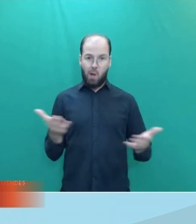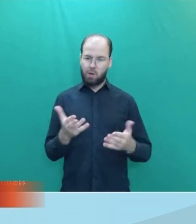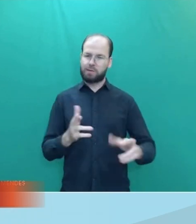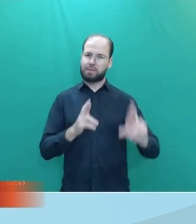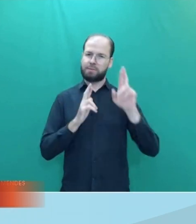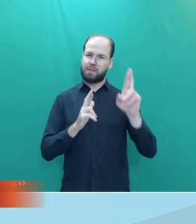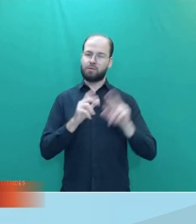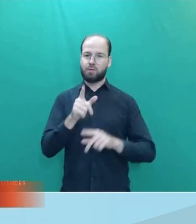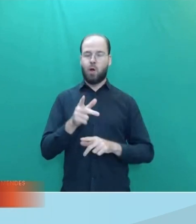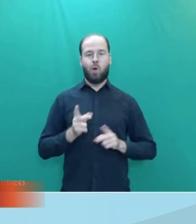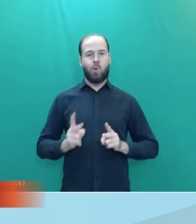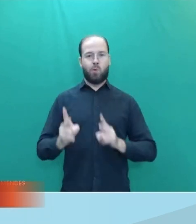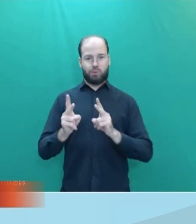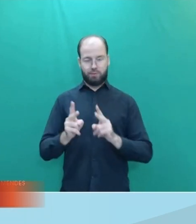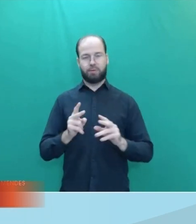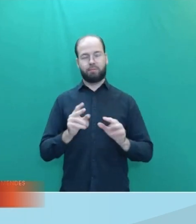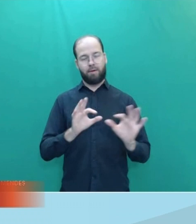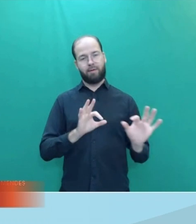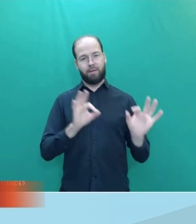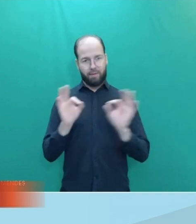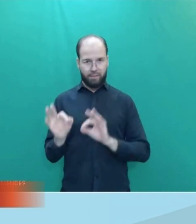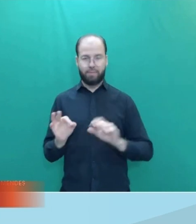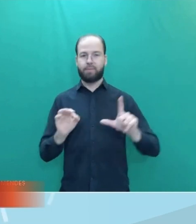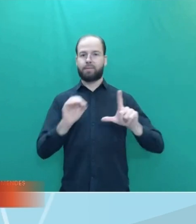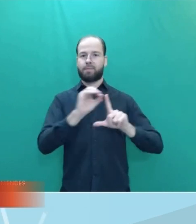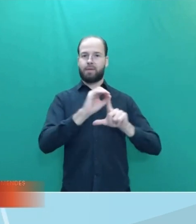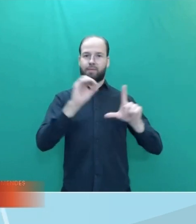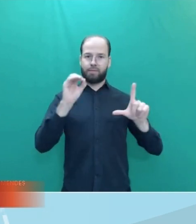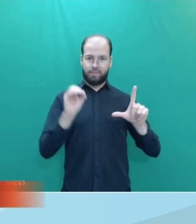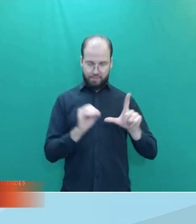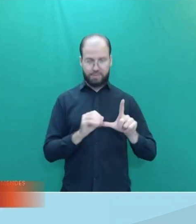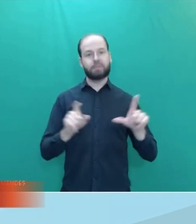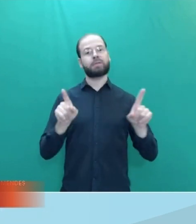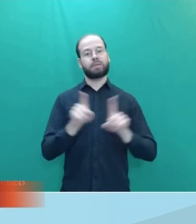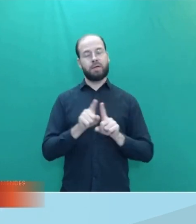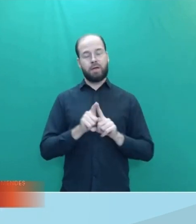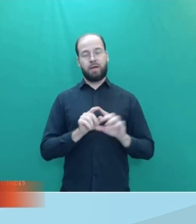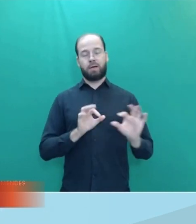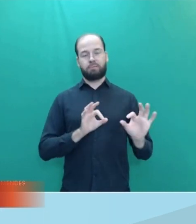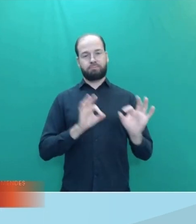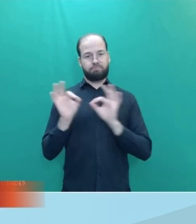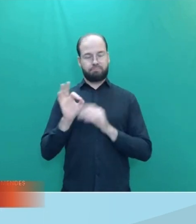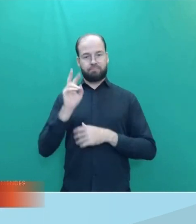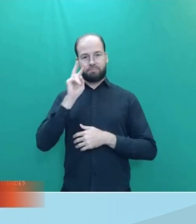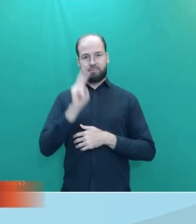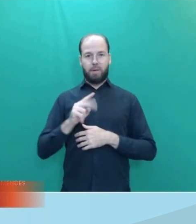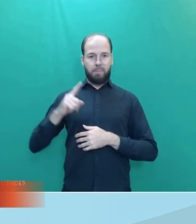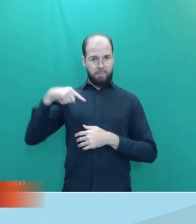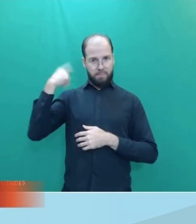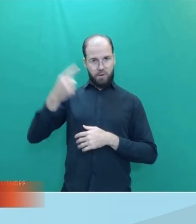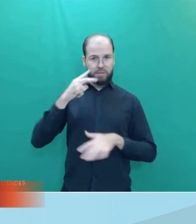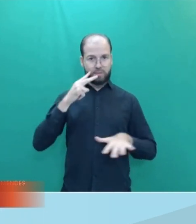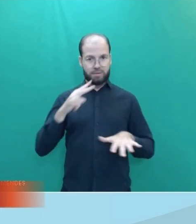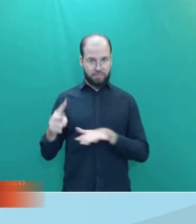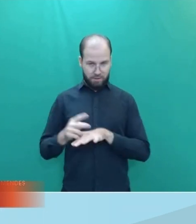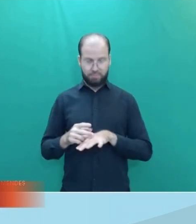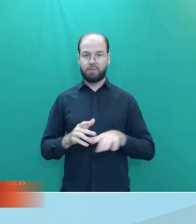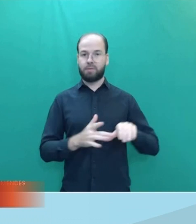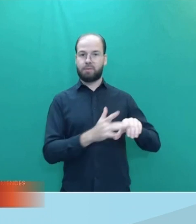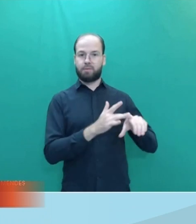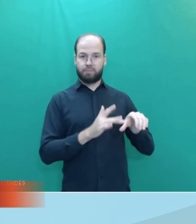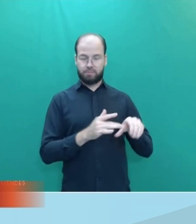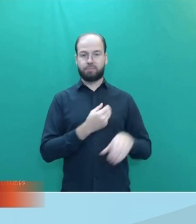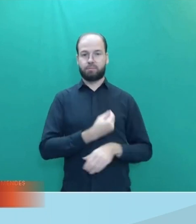continue acompanhando a programação da TV UFG e também nos assista na próxima semana. Conexões vai ao ar